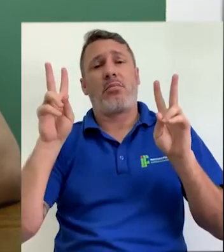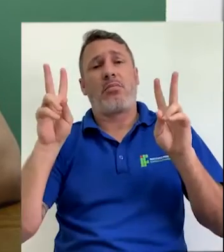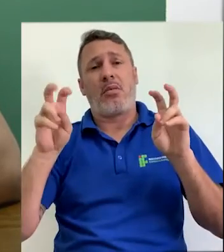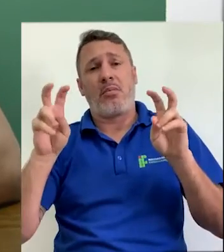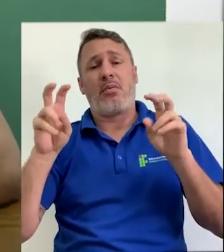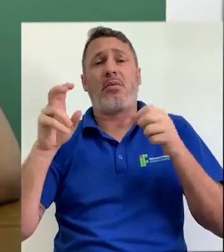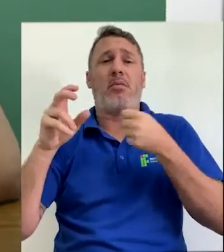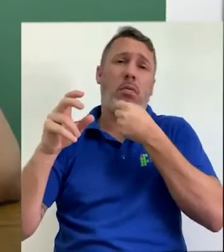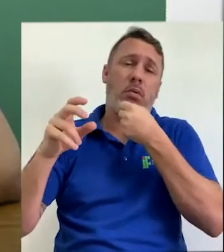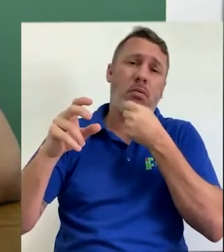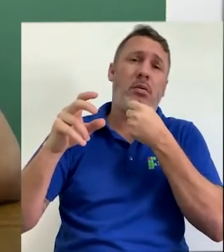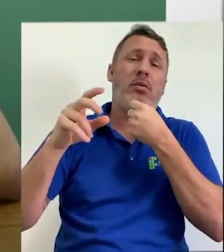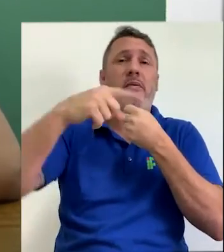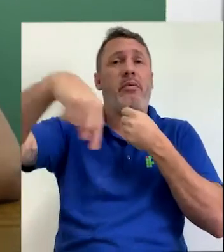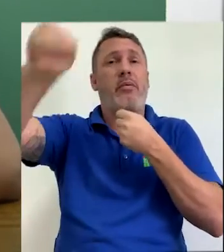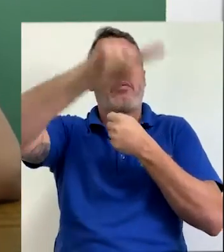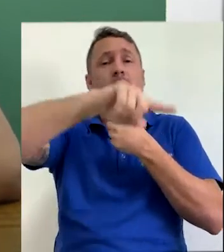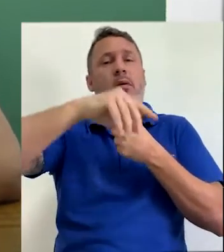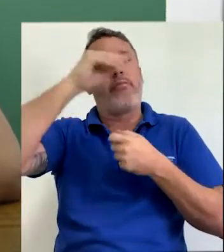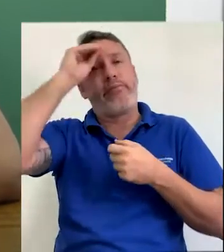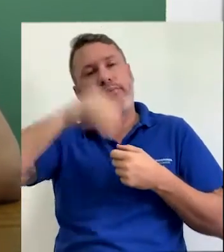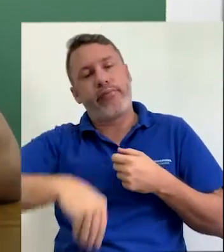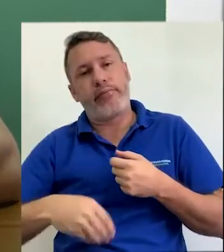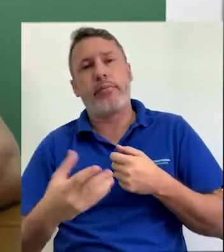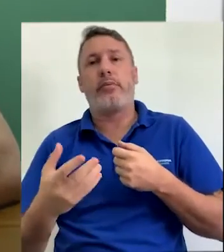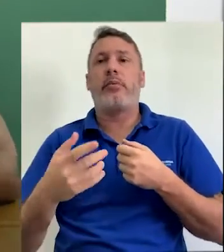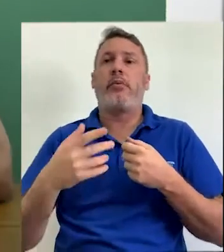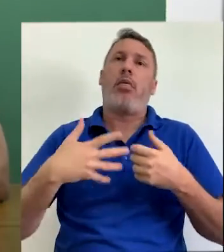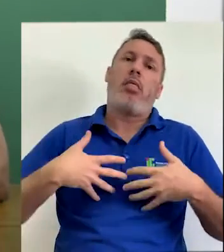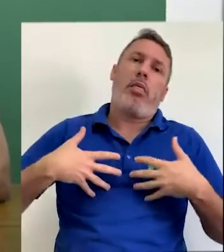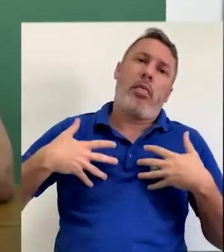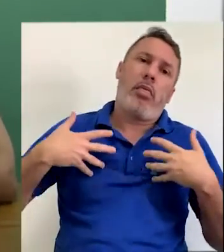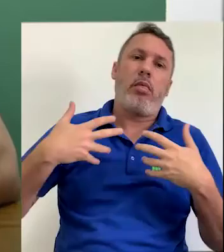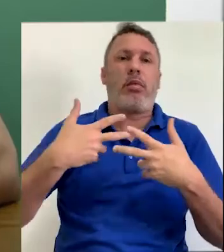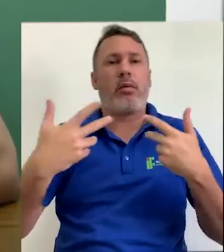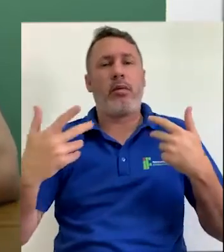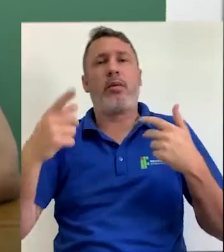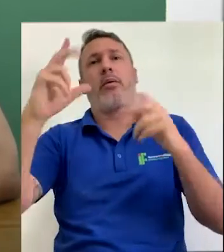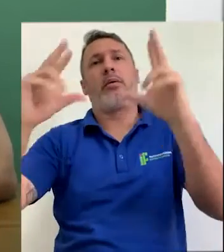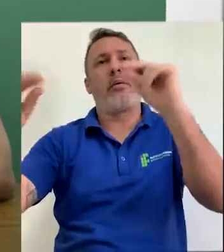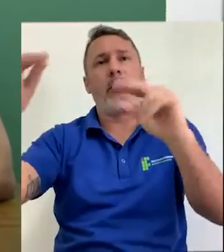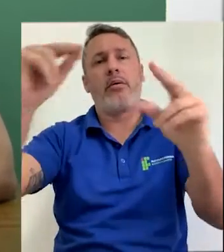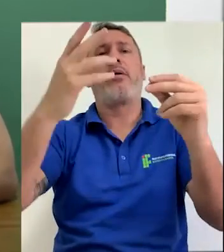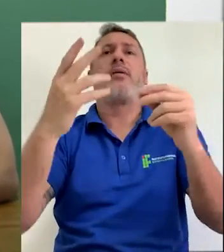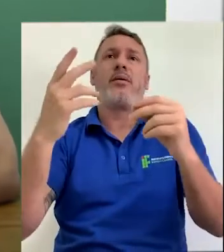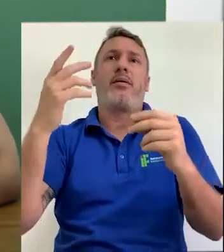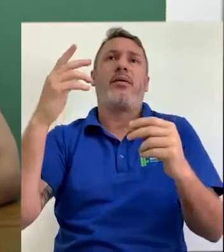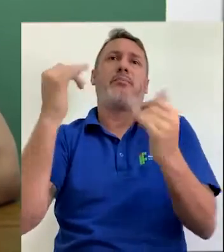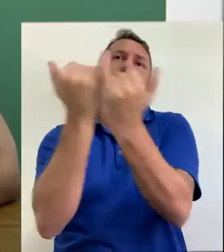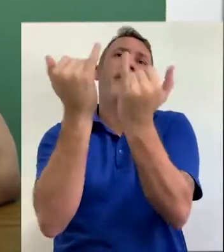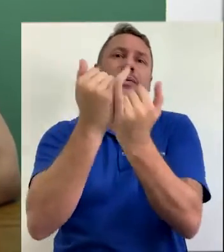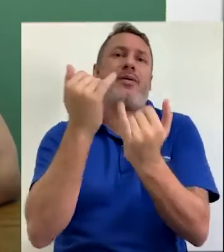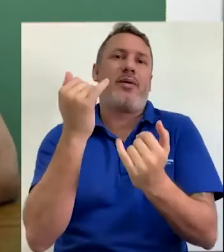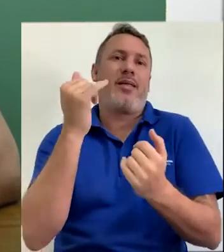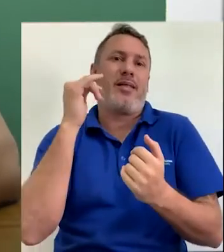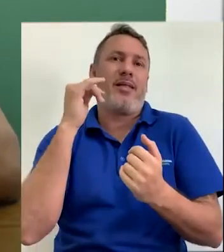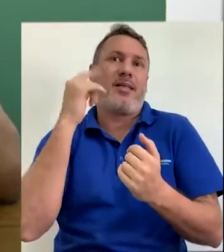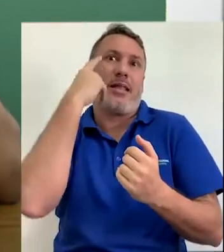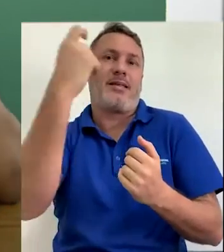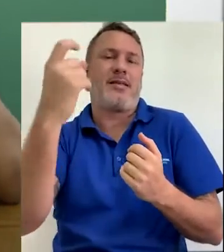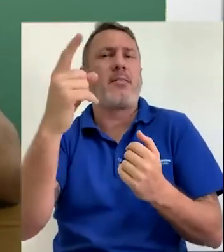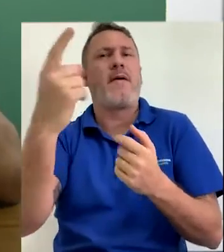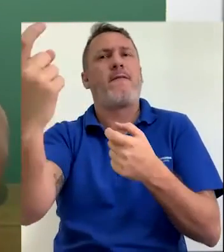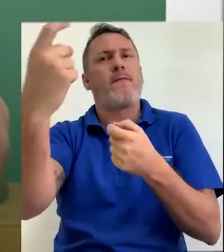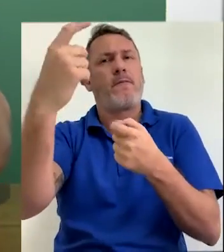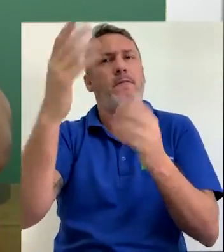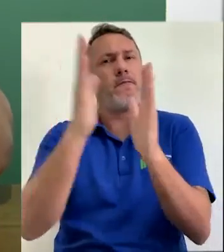ele é entusiástico, sei que o assunto é empolgante, mas vamos tentar voltar aqui, vamos tentar nos concentrar. Então a